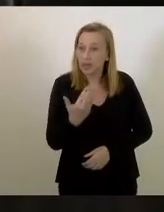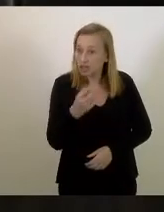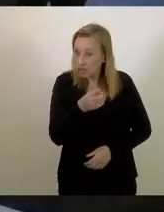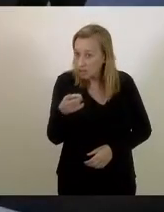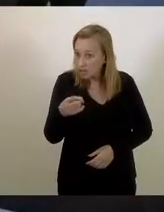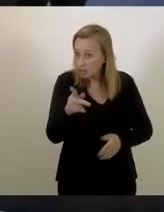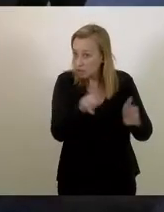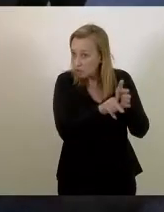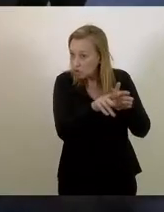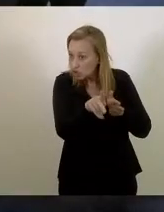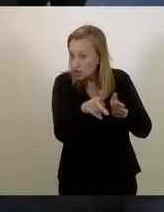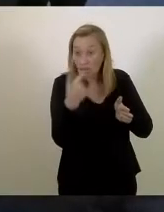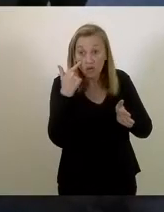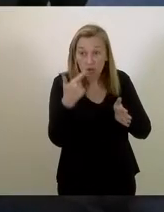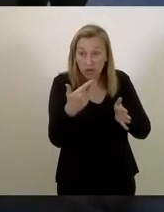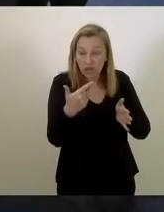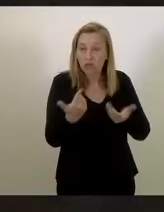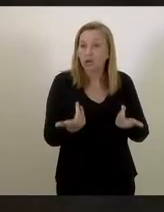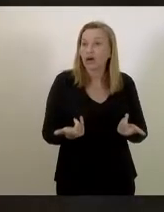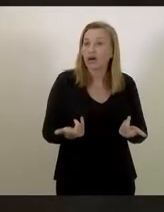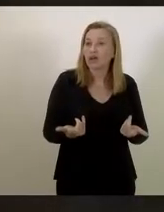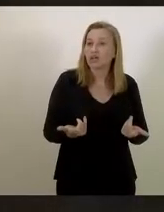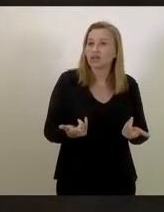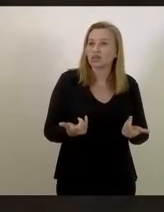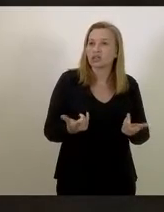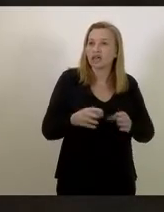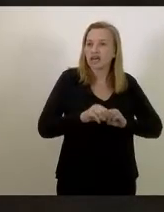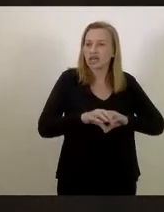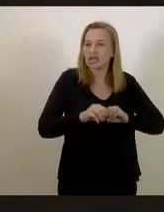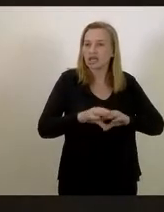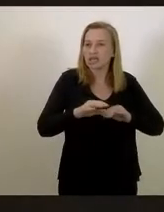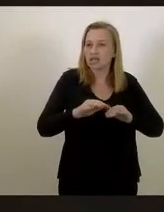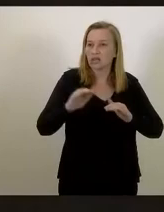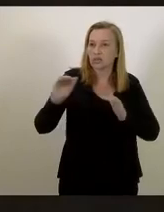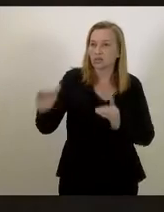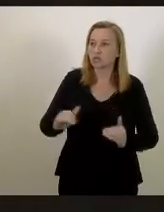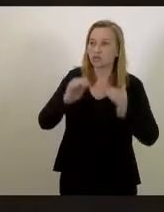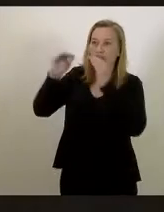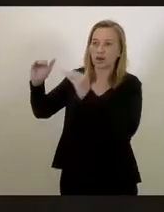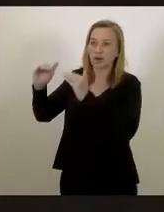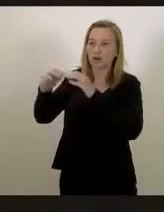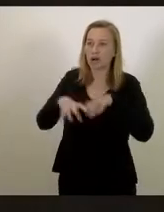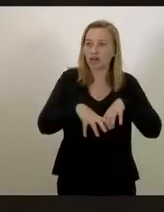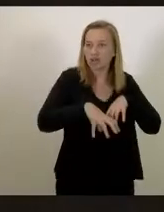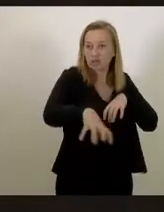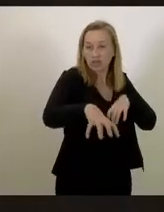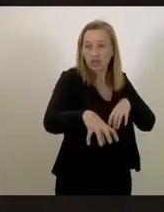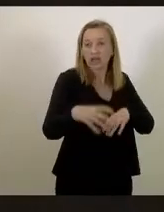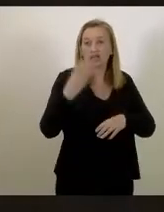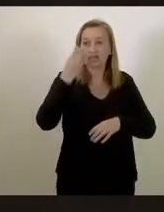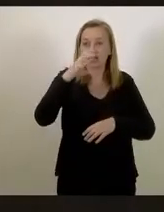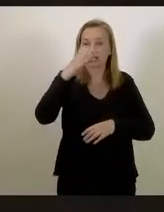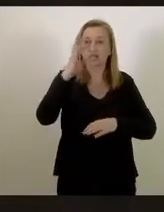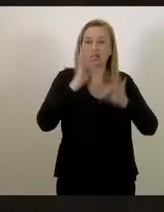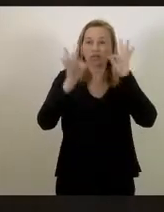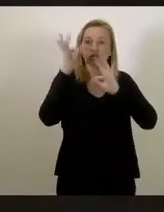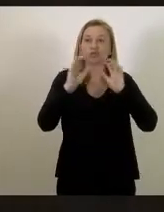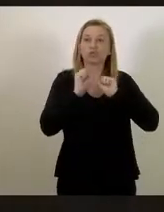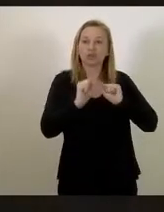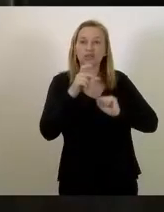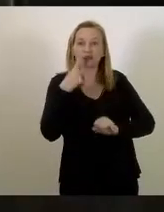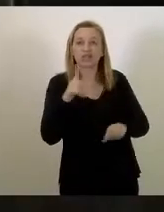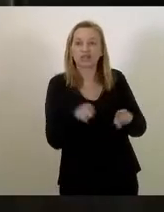a esse projeto tendo em vista que se trata de ensino superior à distância que a comissão de ciência e tecnologia pudesse emitir o parecer também